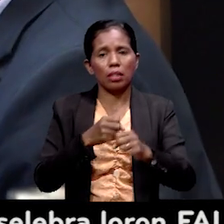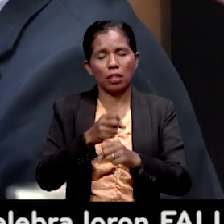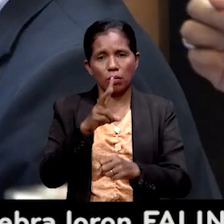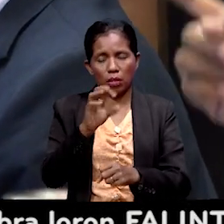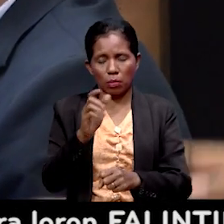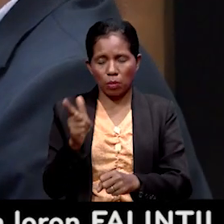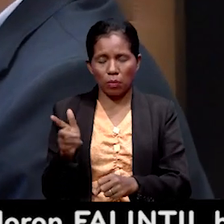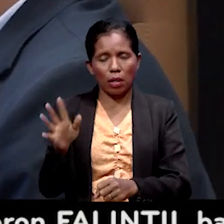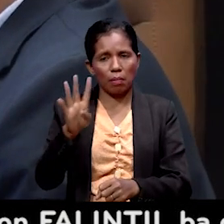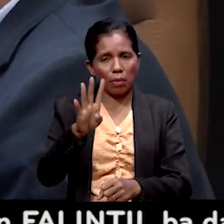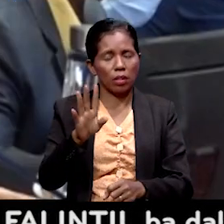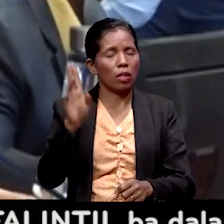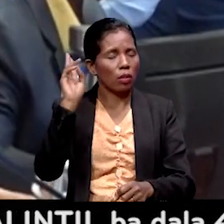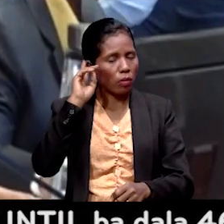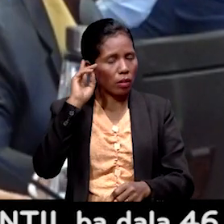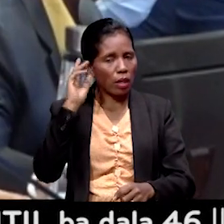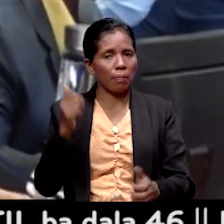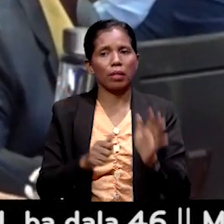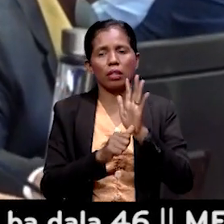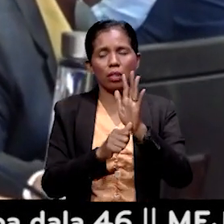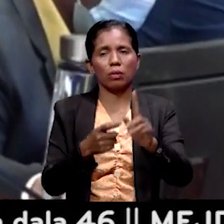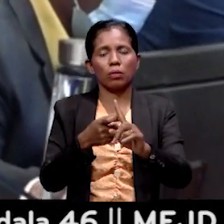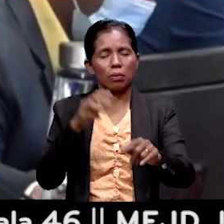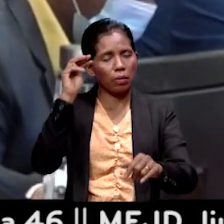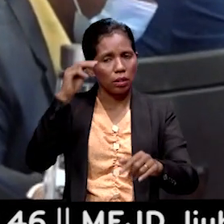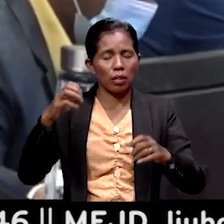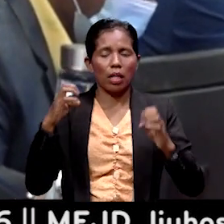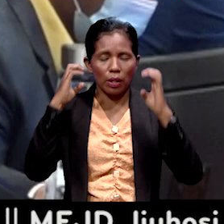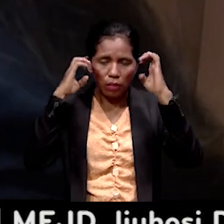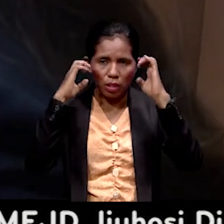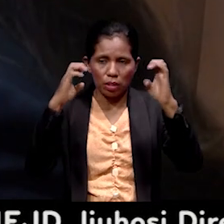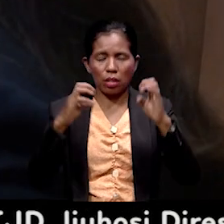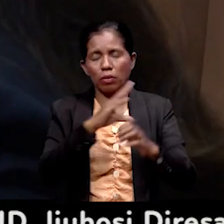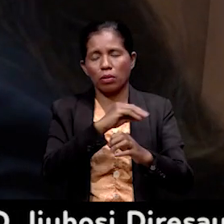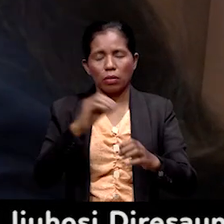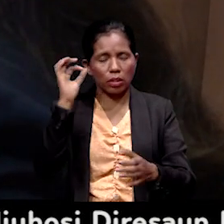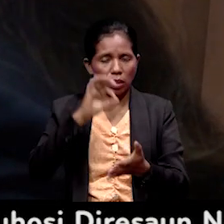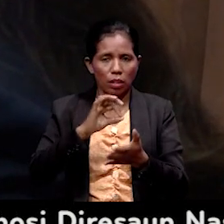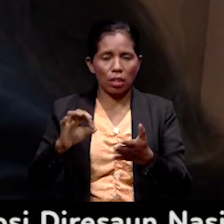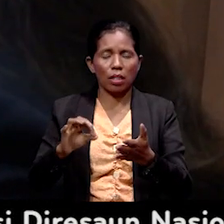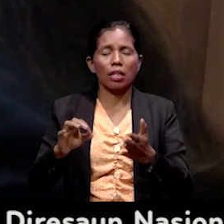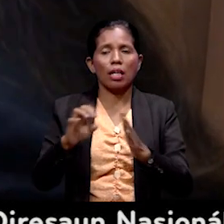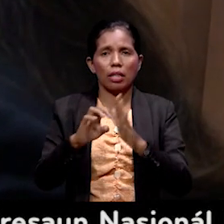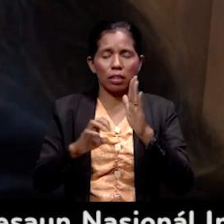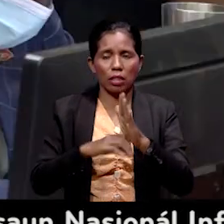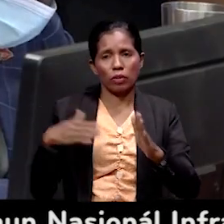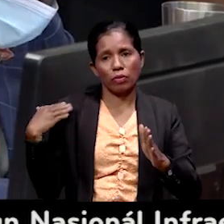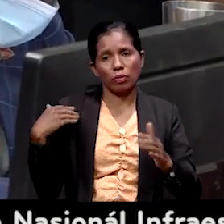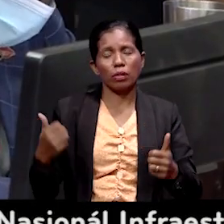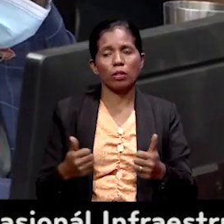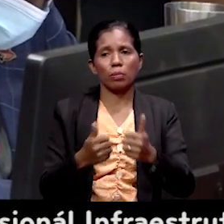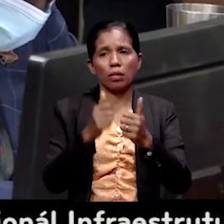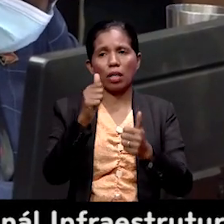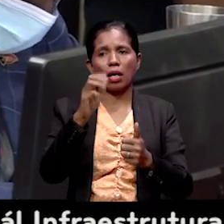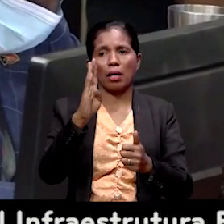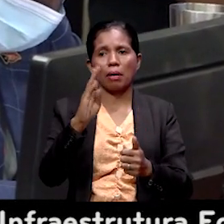presentasaun si ministerio edukasaun juventude no desporto Armindo Maia no sekretario estado juventude desporto Abraão Saldanha konoba pontu situasaun ba